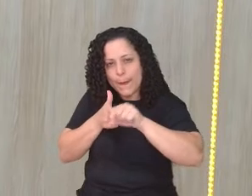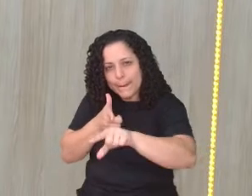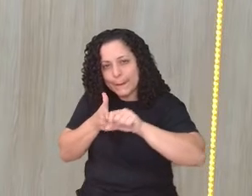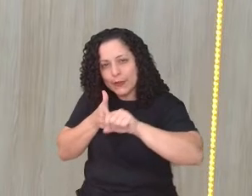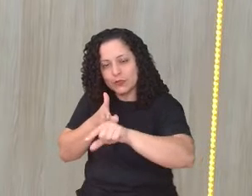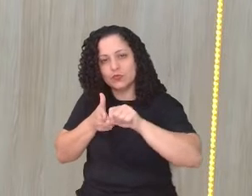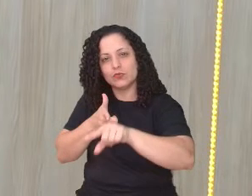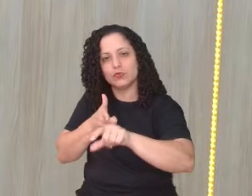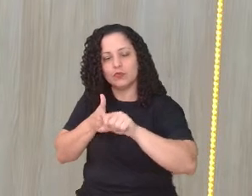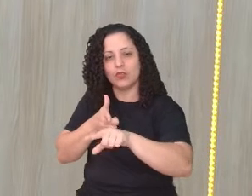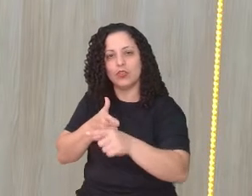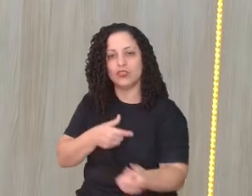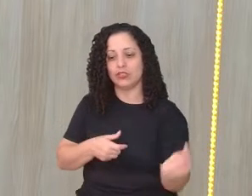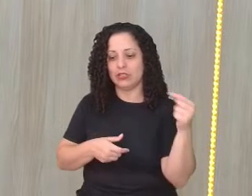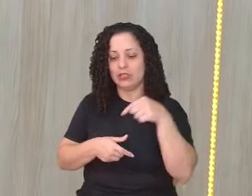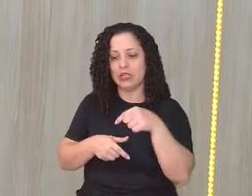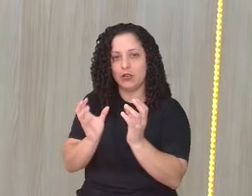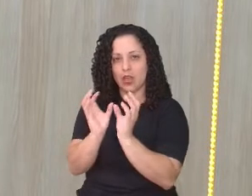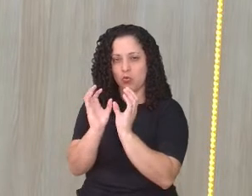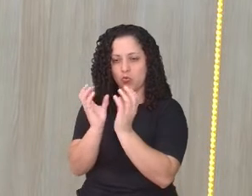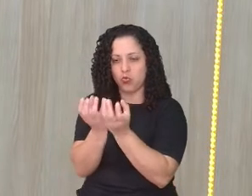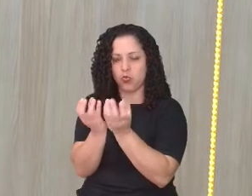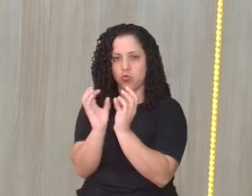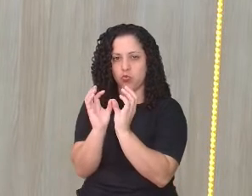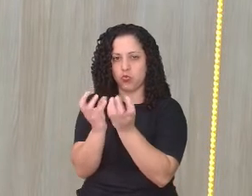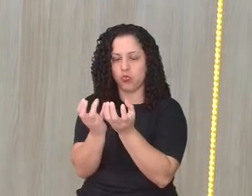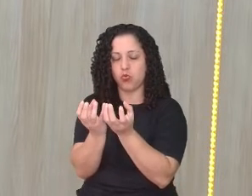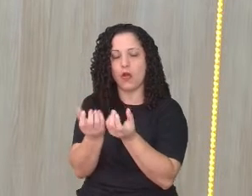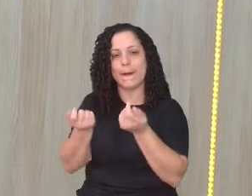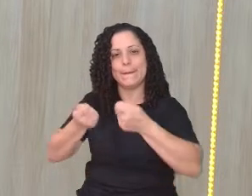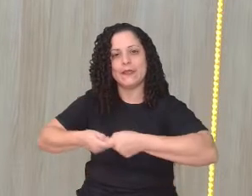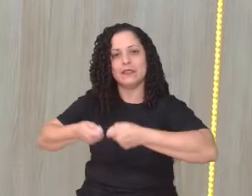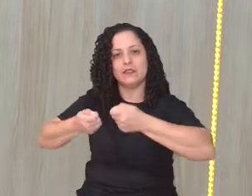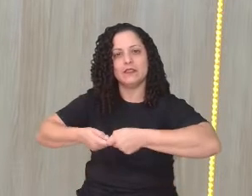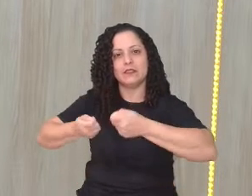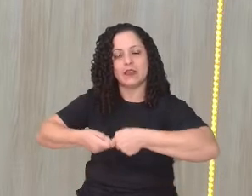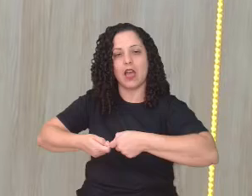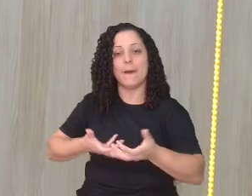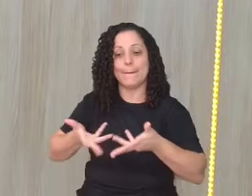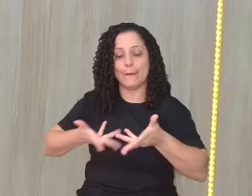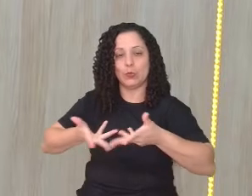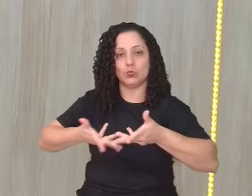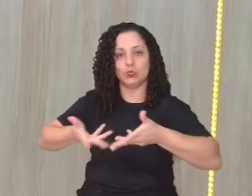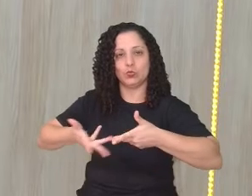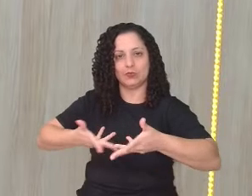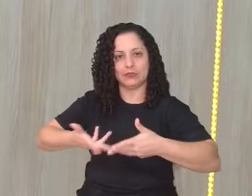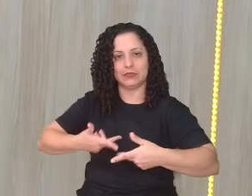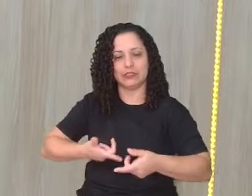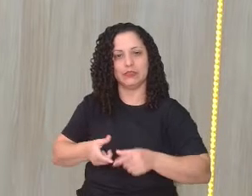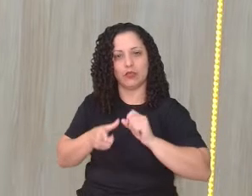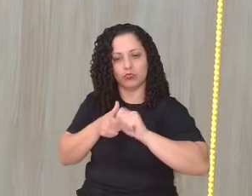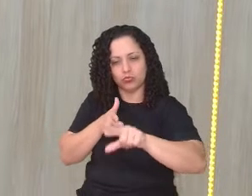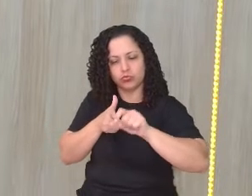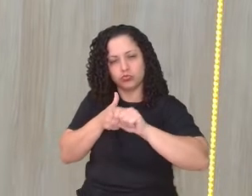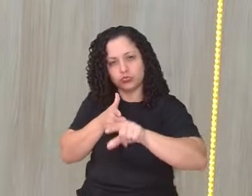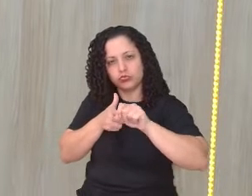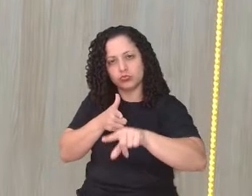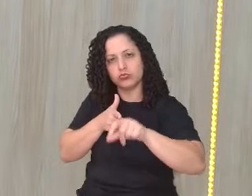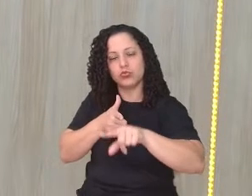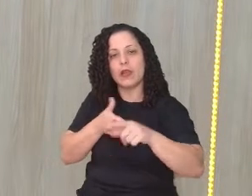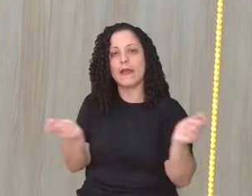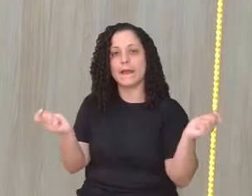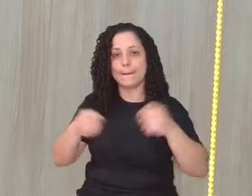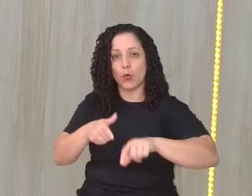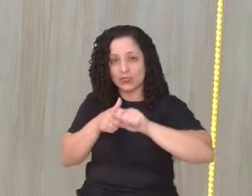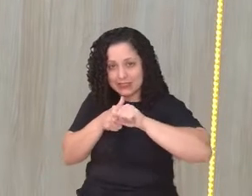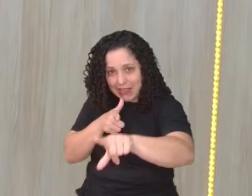um local agradável, não é? Realmente que possa aí ser produzido esses espermatozoides para que eles possam sair